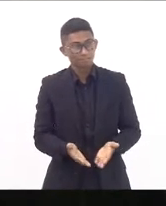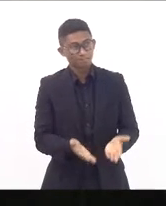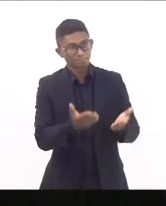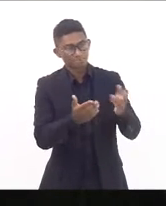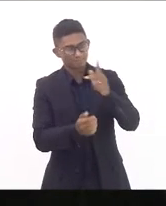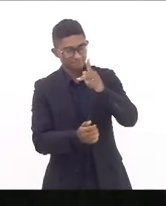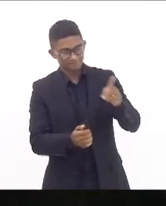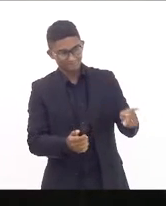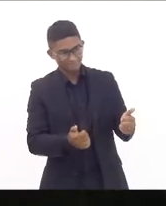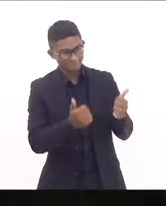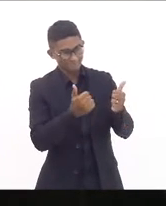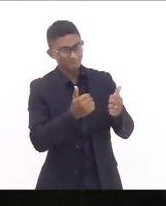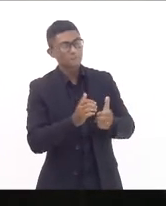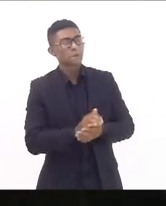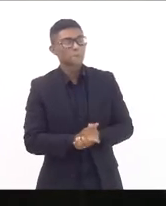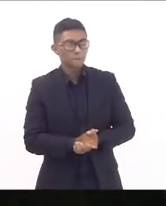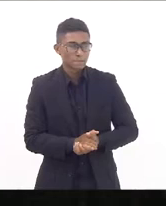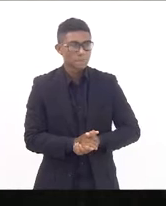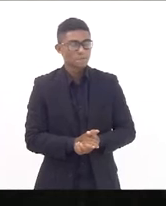presidente,